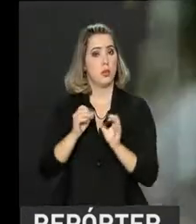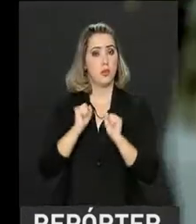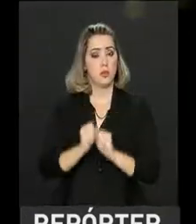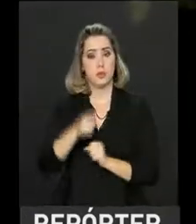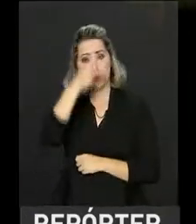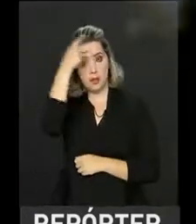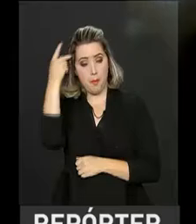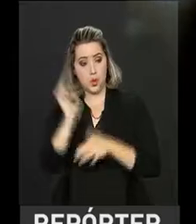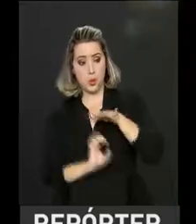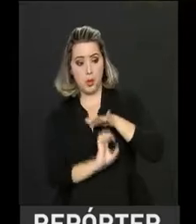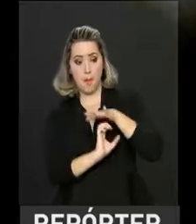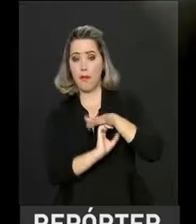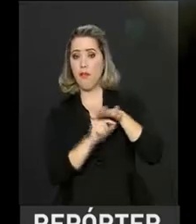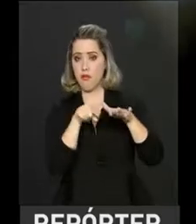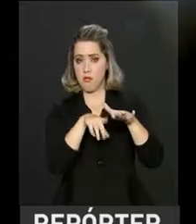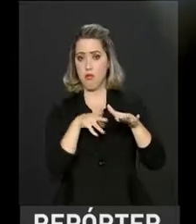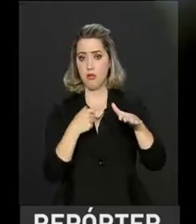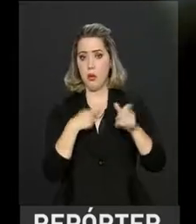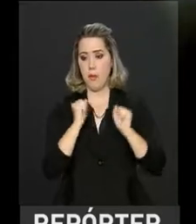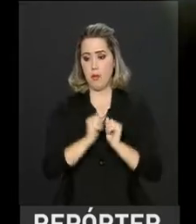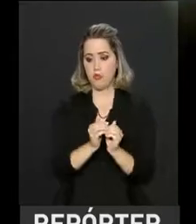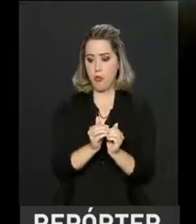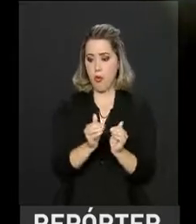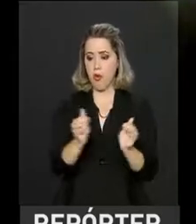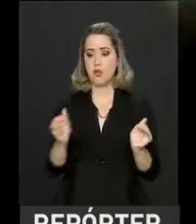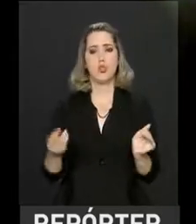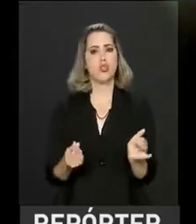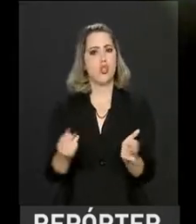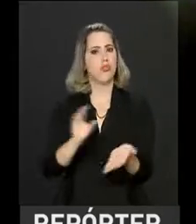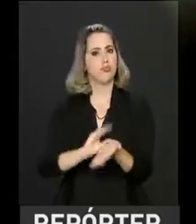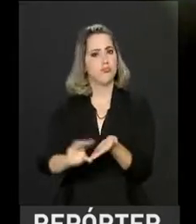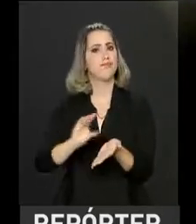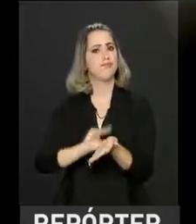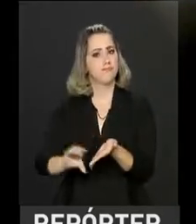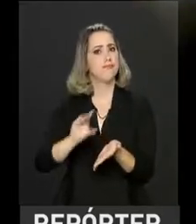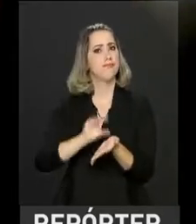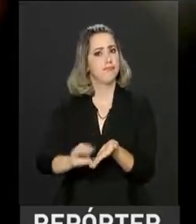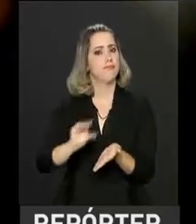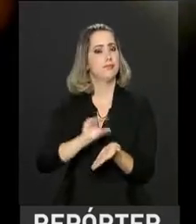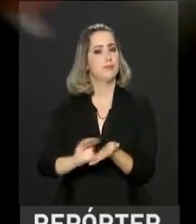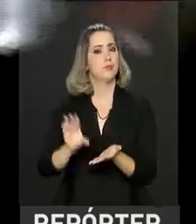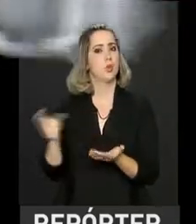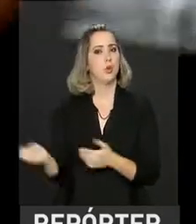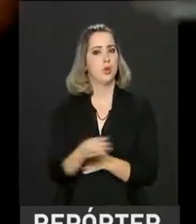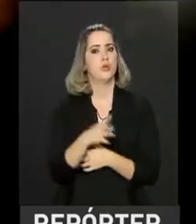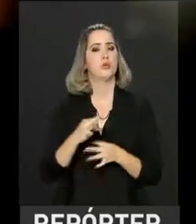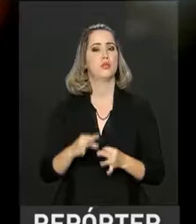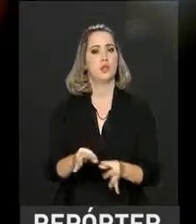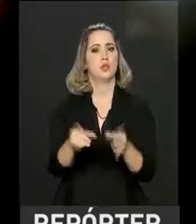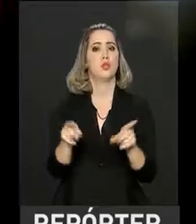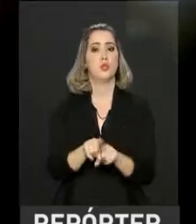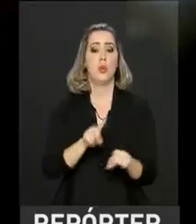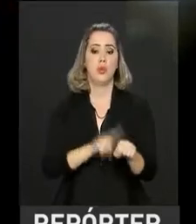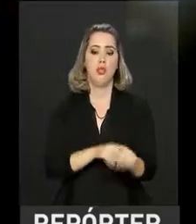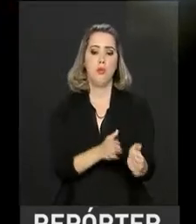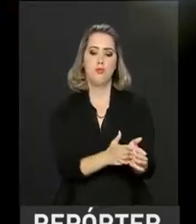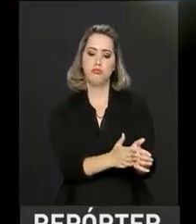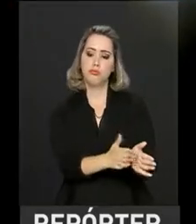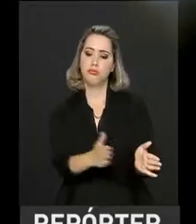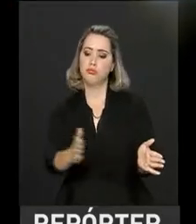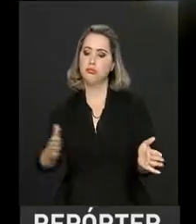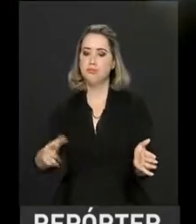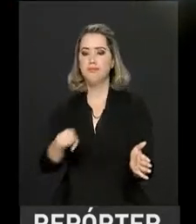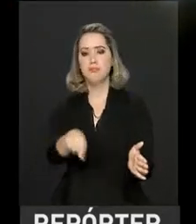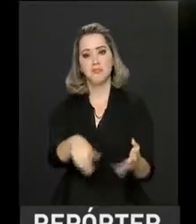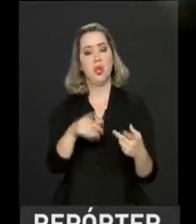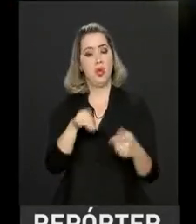possa aumentar o seu capital investir mais modernizar mais porque ele tem um prazo maior para compensar